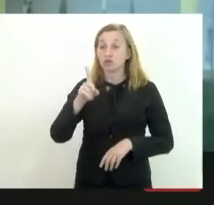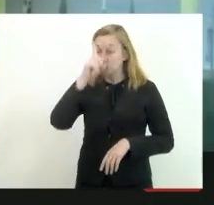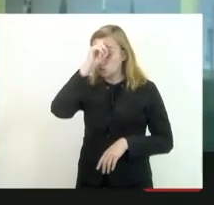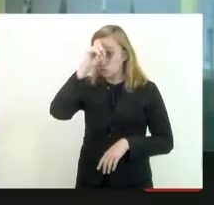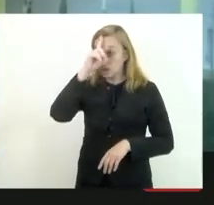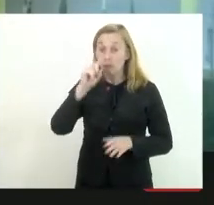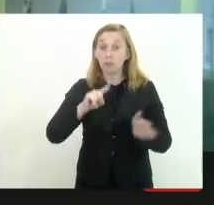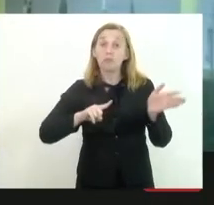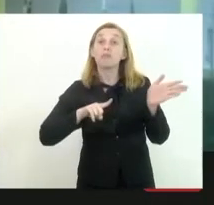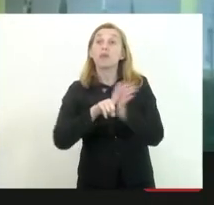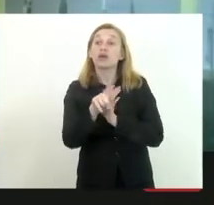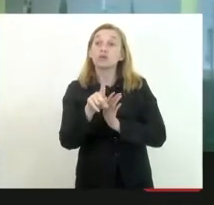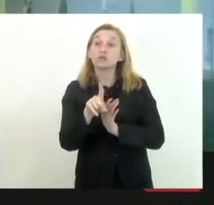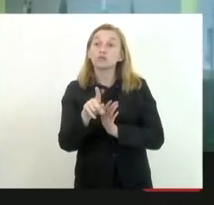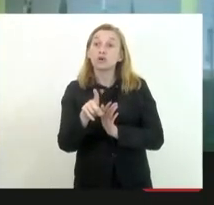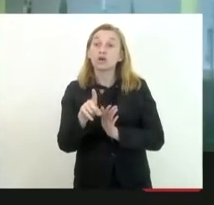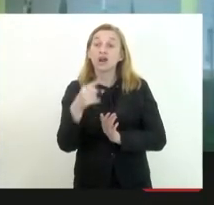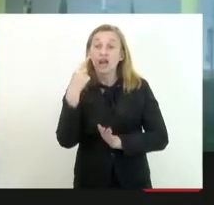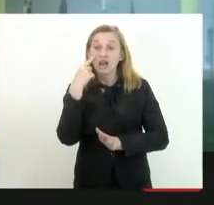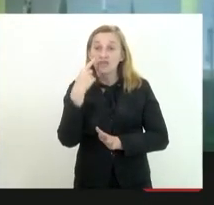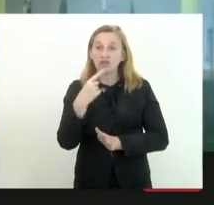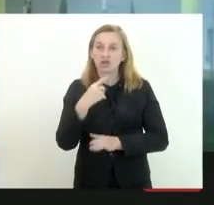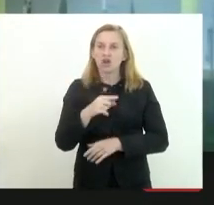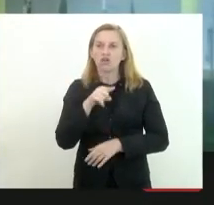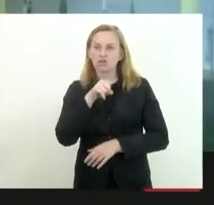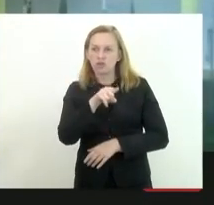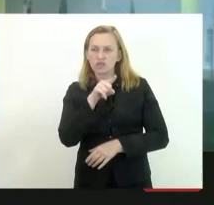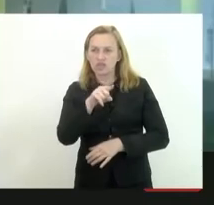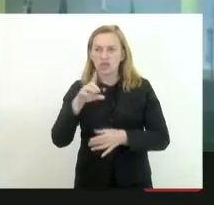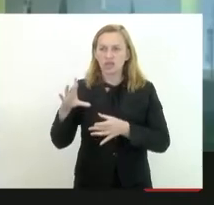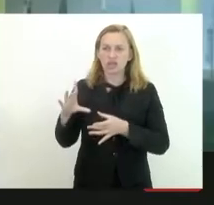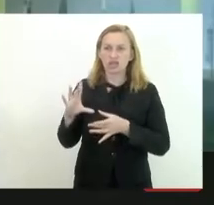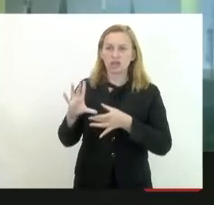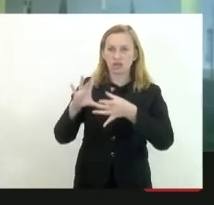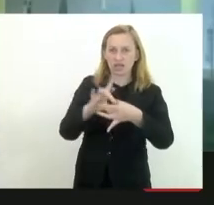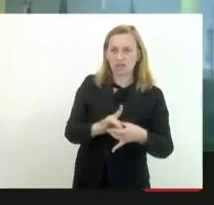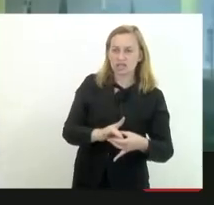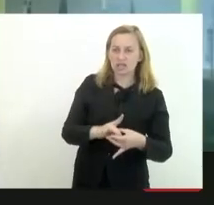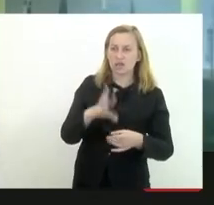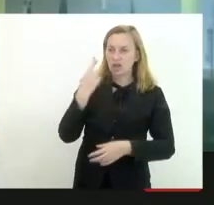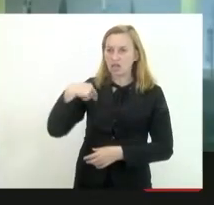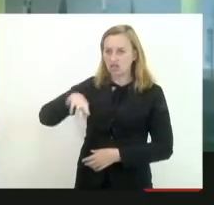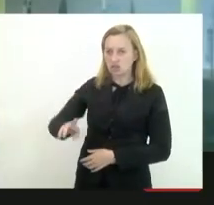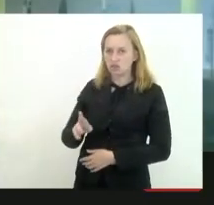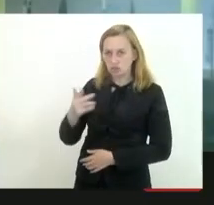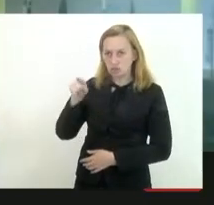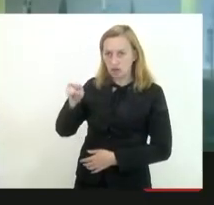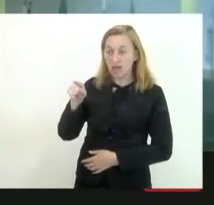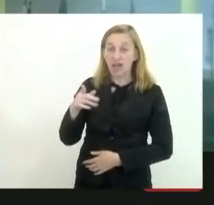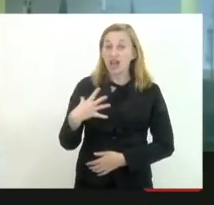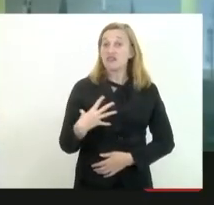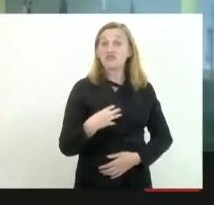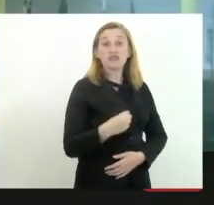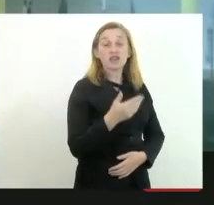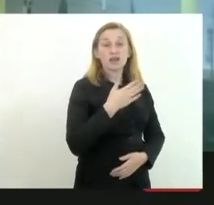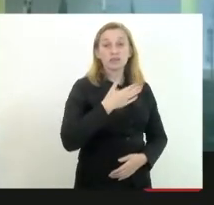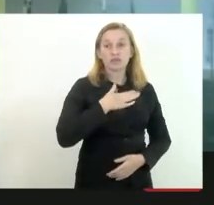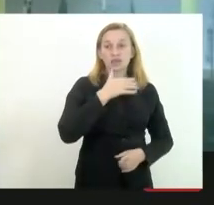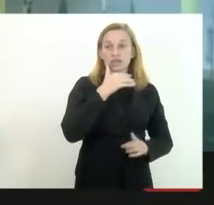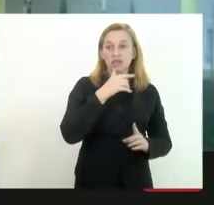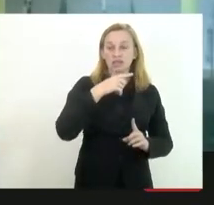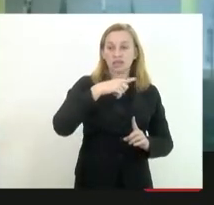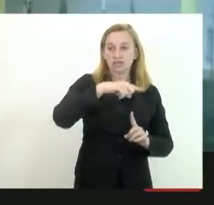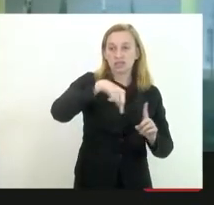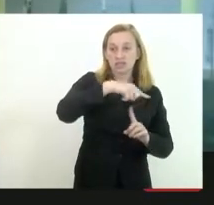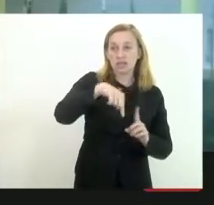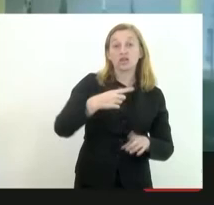perguntou a mim, porque ela viu minhas contas, você tem algum vínculo religioso com ela? Eu falei, é minha filha de santo. Ah, então, se o senhor é um